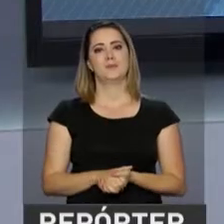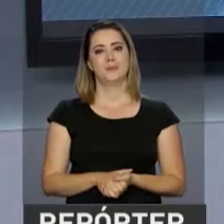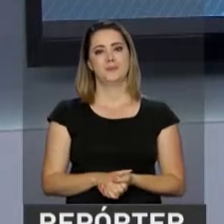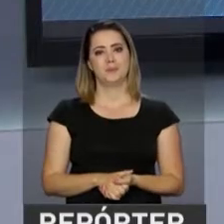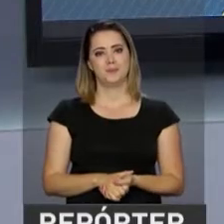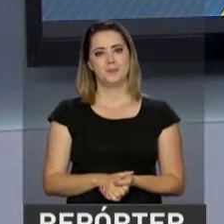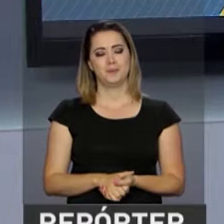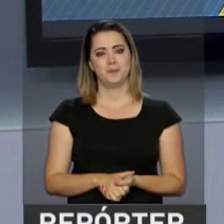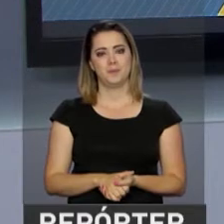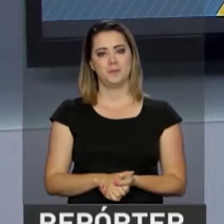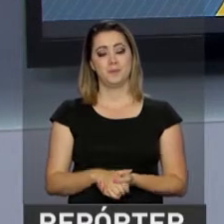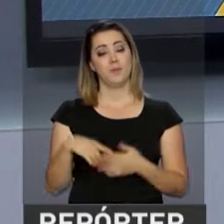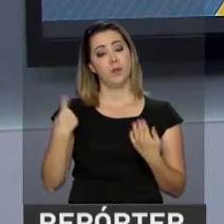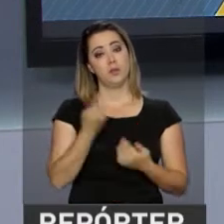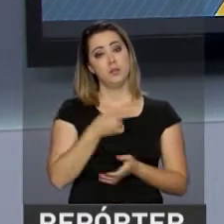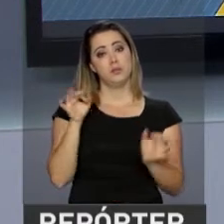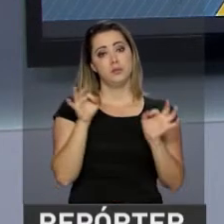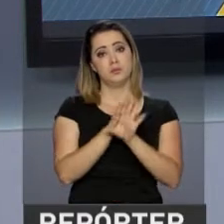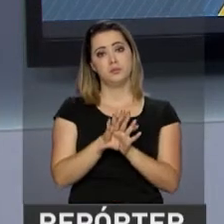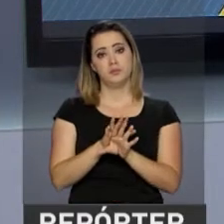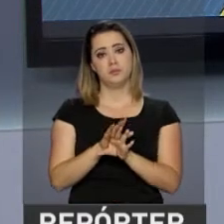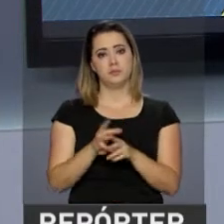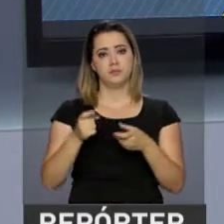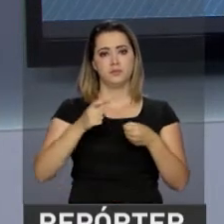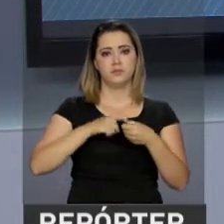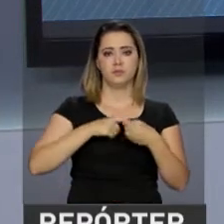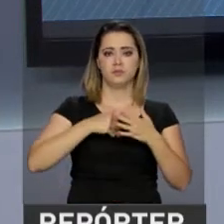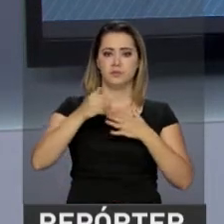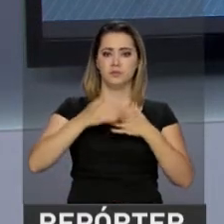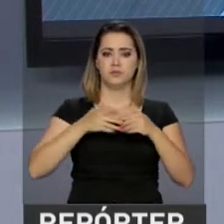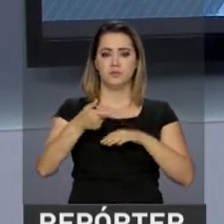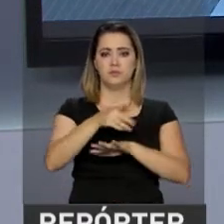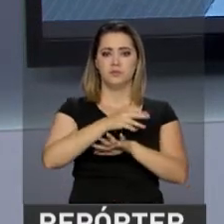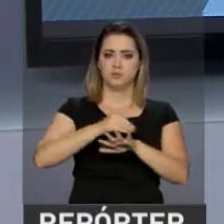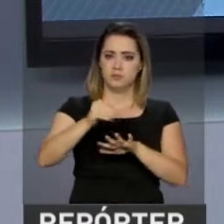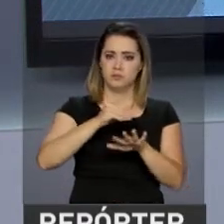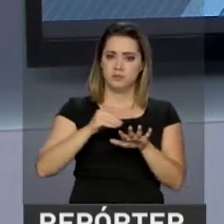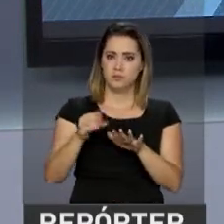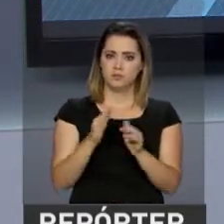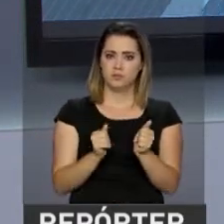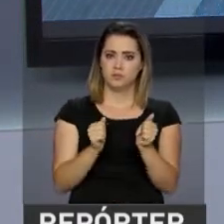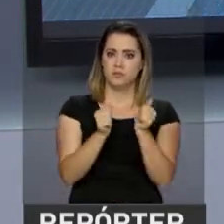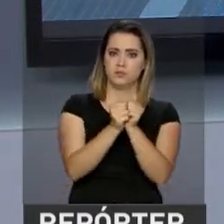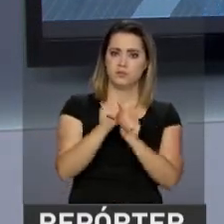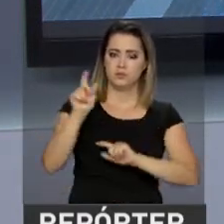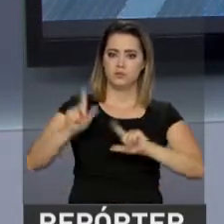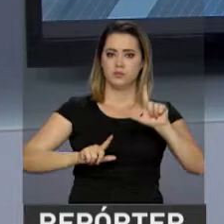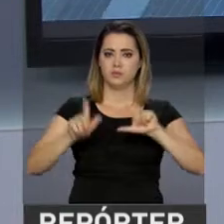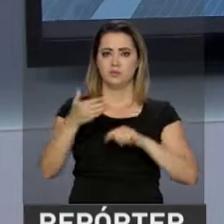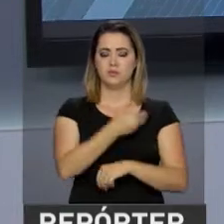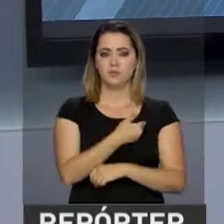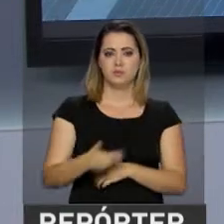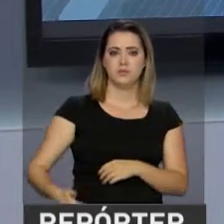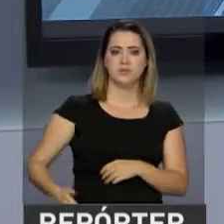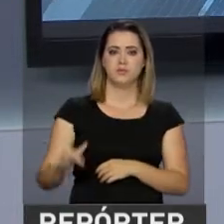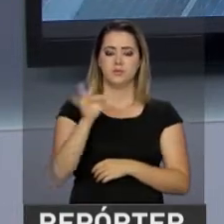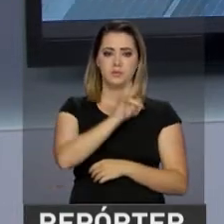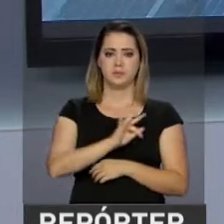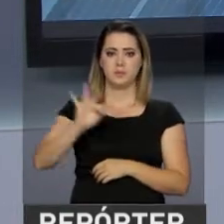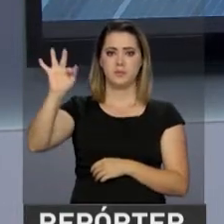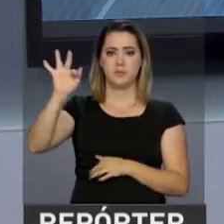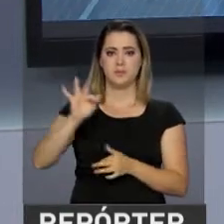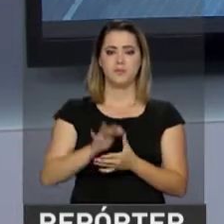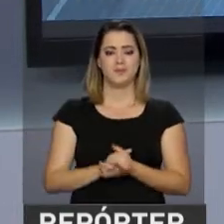o repórter nbr fica por aqui nós voltamos a qualquer momento com outras informações continue com a gente aqui na